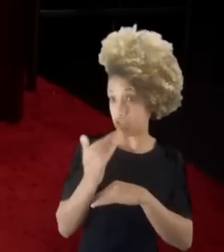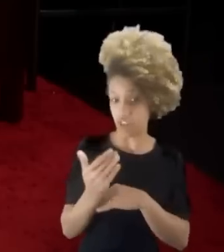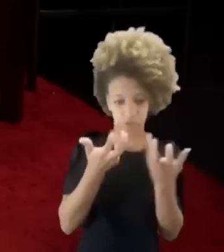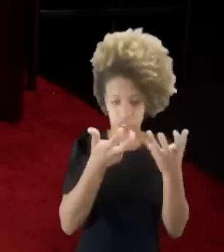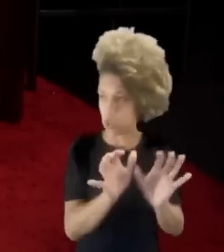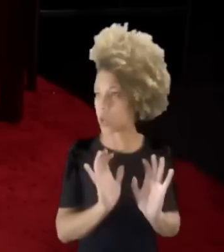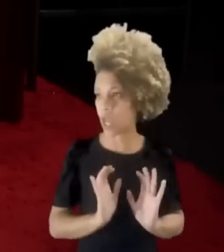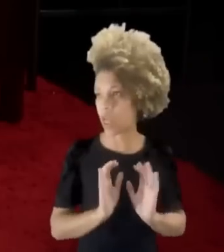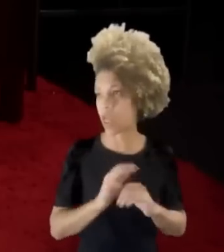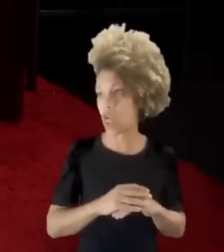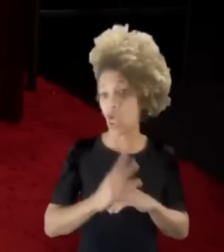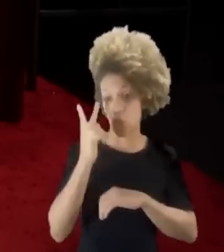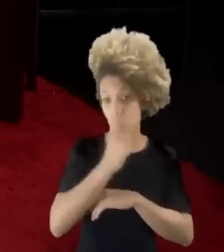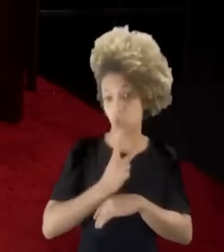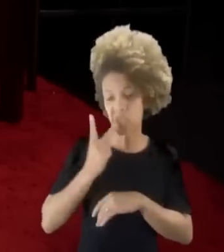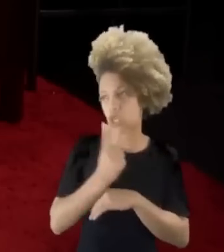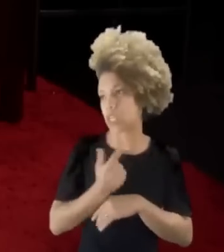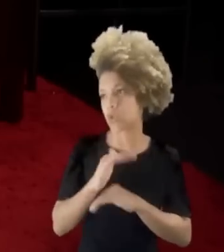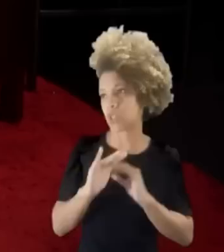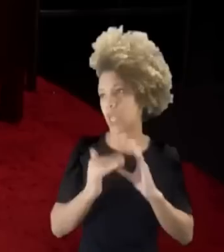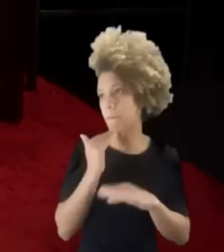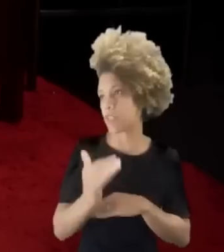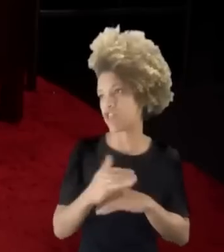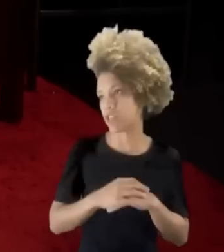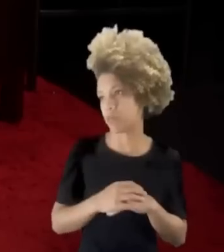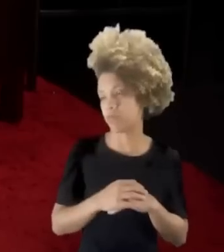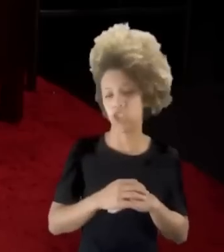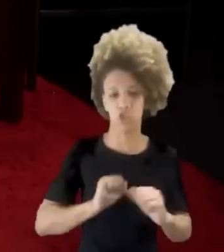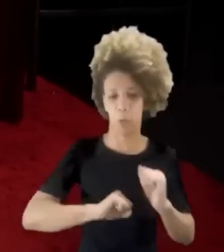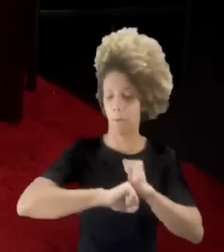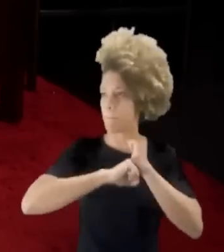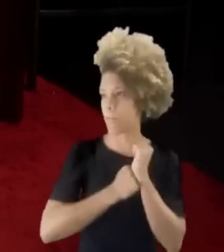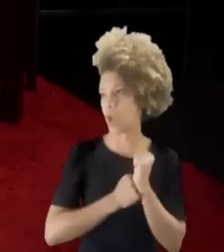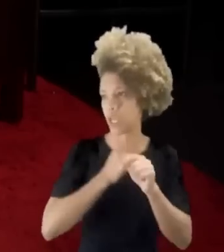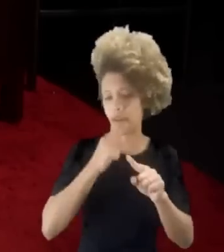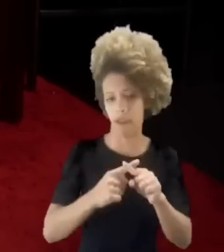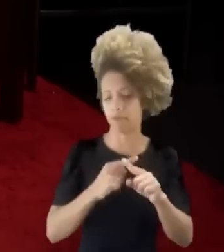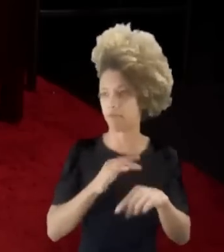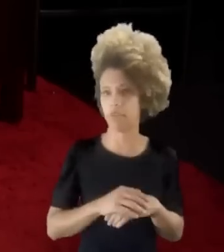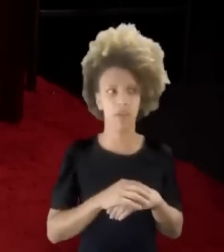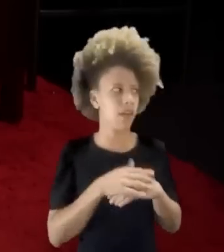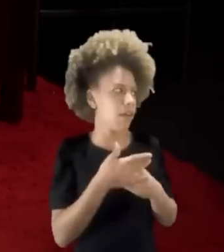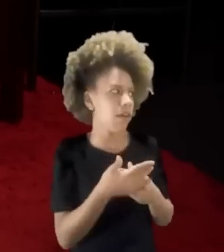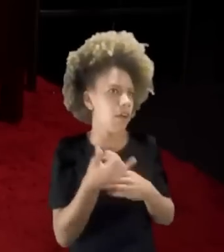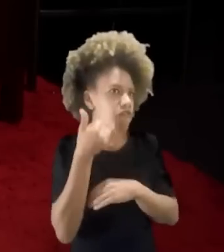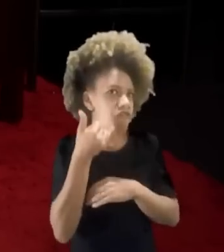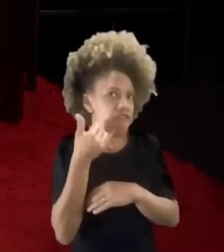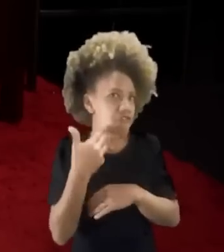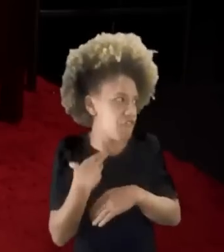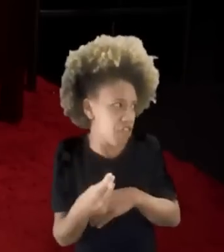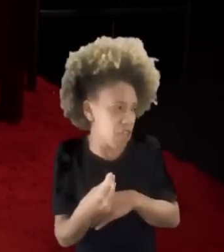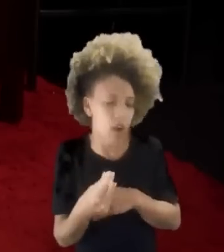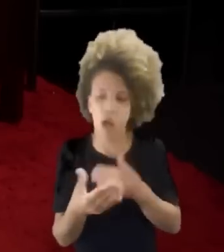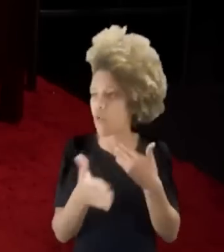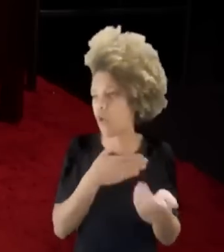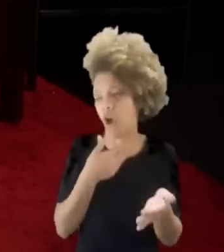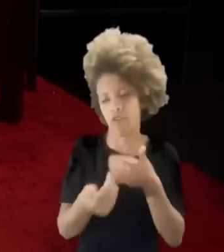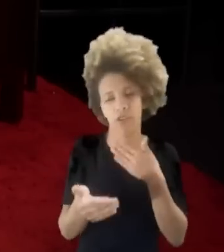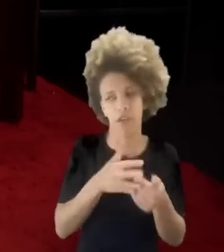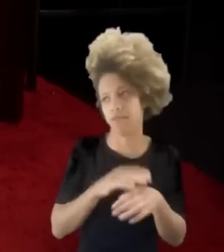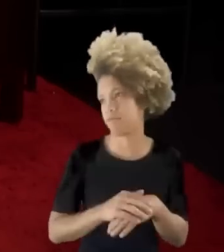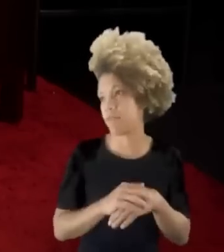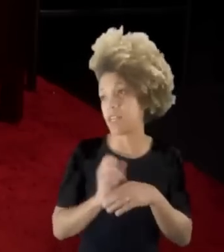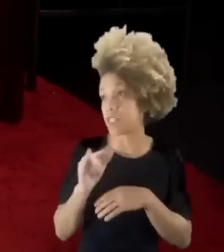você fica duas horas sem receber pedido você entra no bloqueio branco mesmo se você tá falando com a tua filha no telefone qualquer coisa